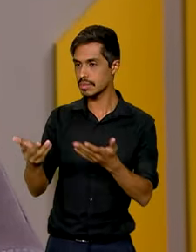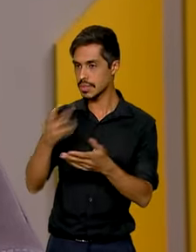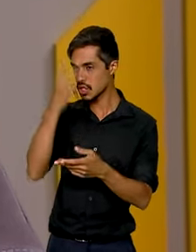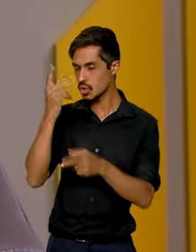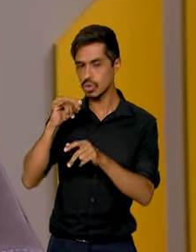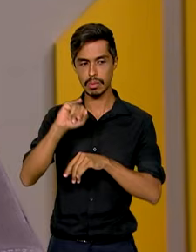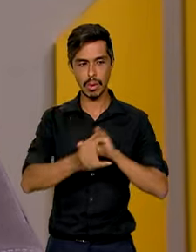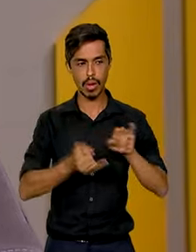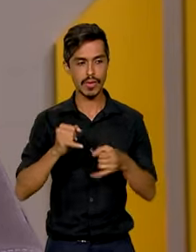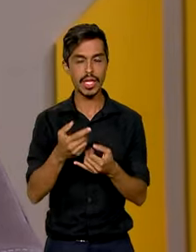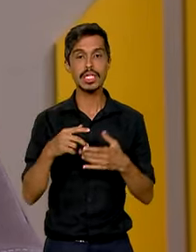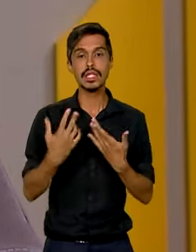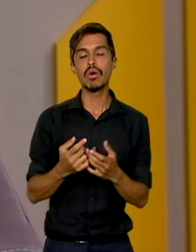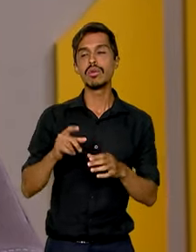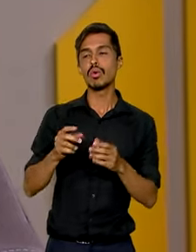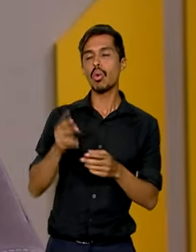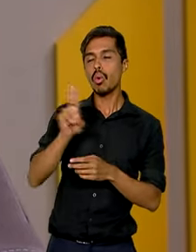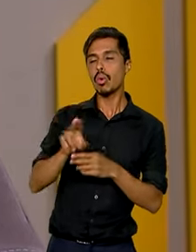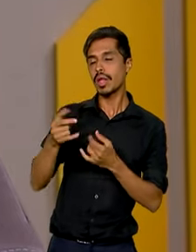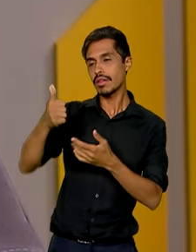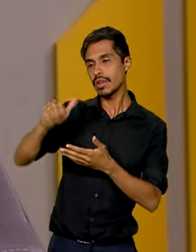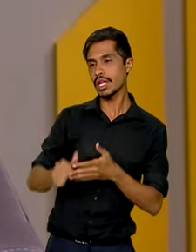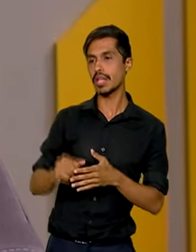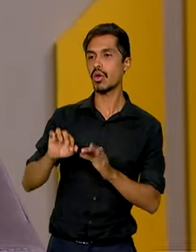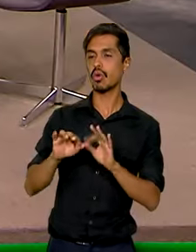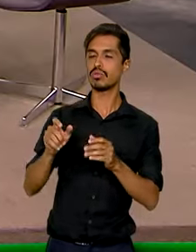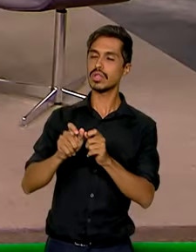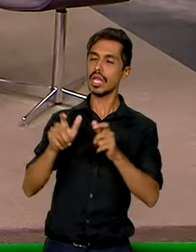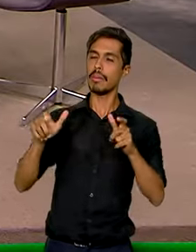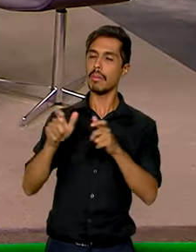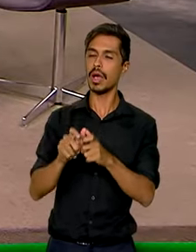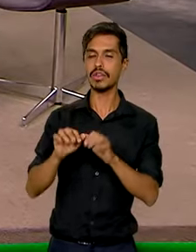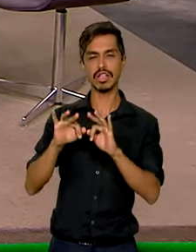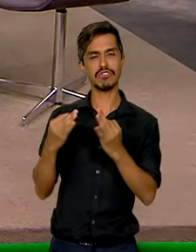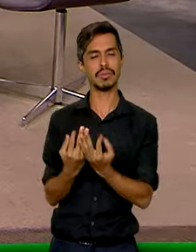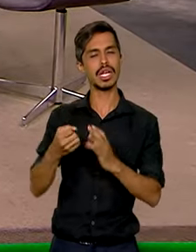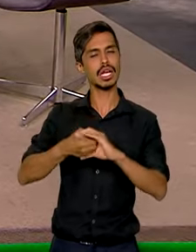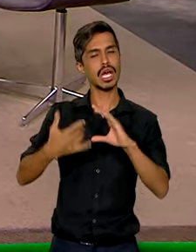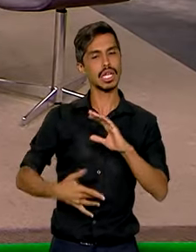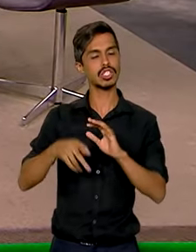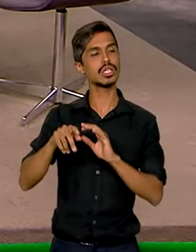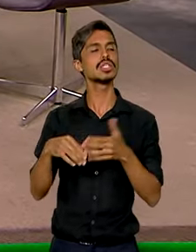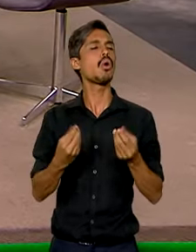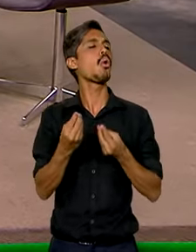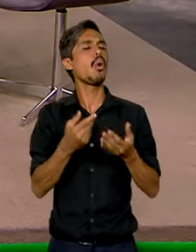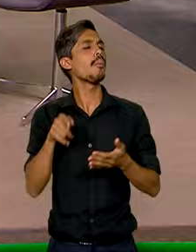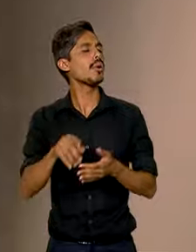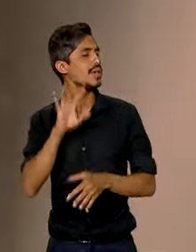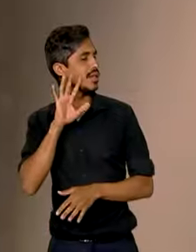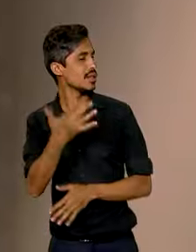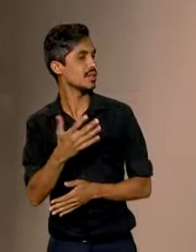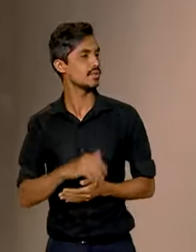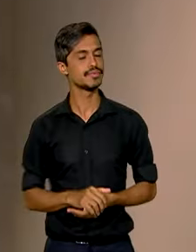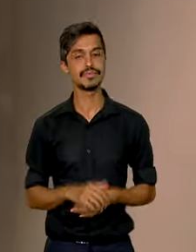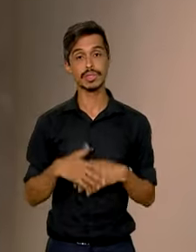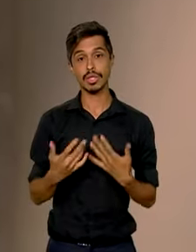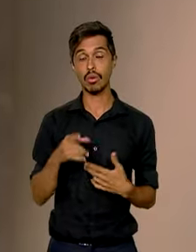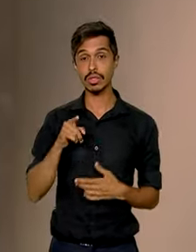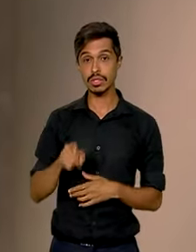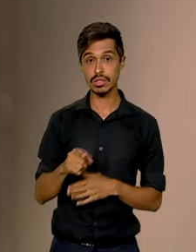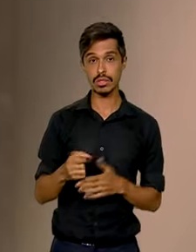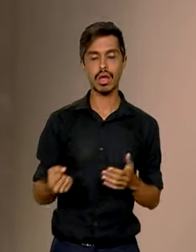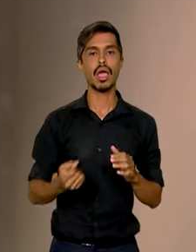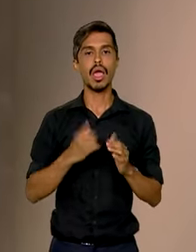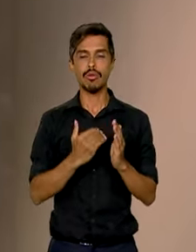com o tamanho e as características das famílias, né? A senhora pode explicar para a gente como que isso é feito? Então, isso foi um